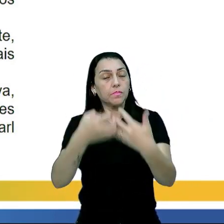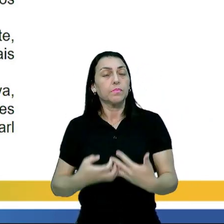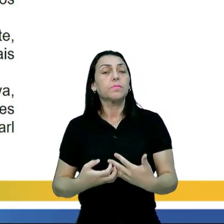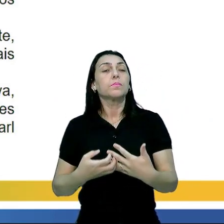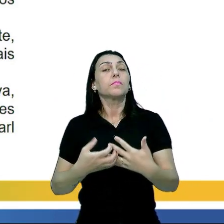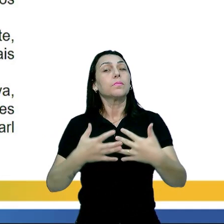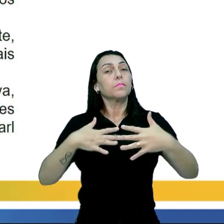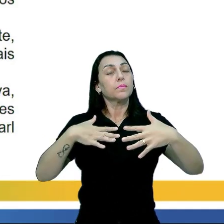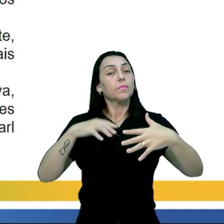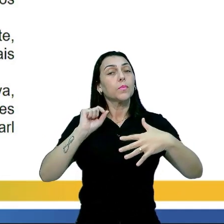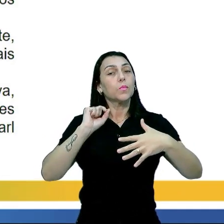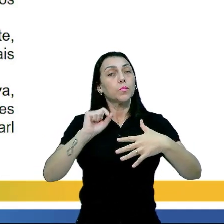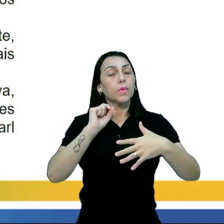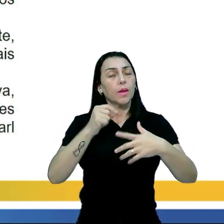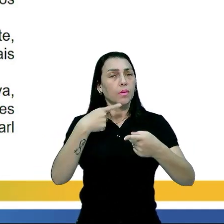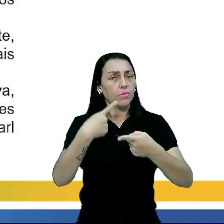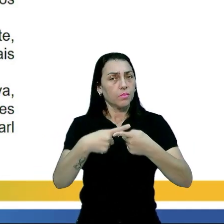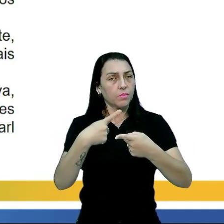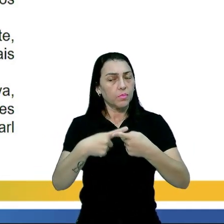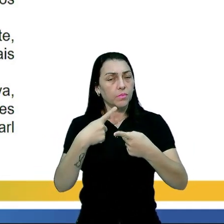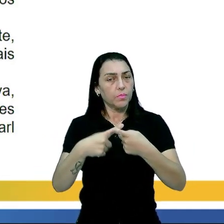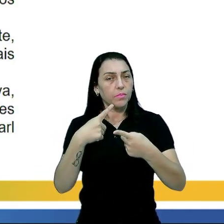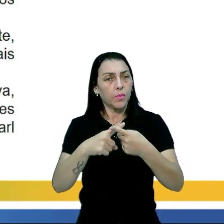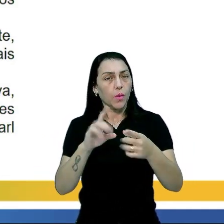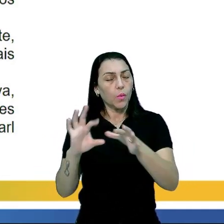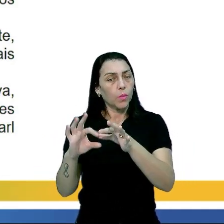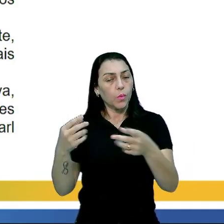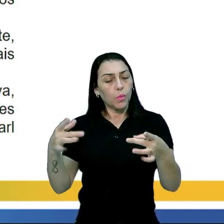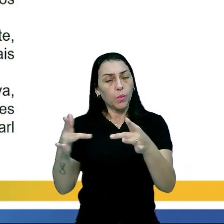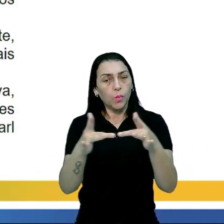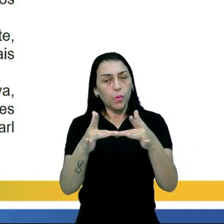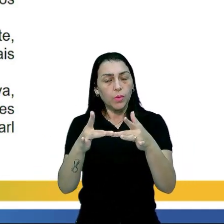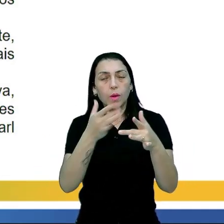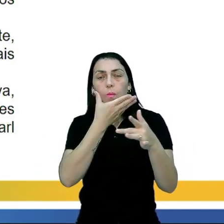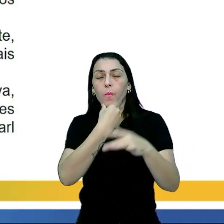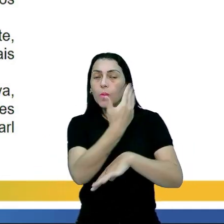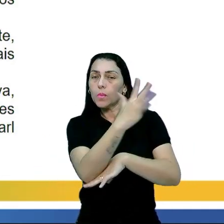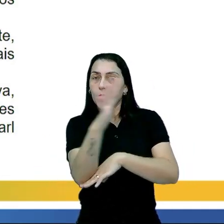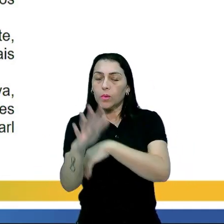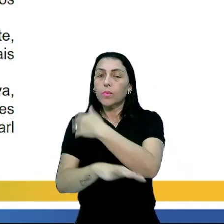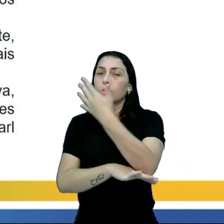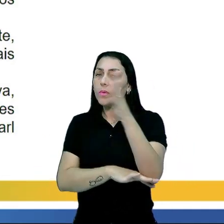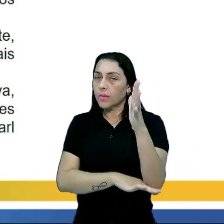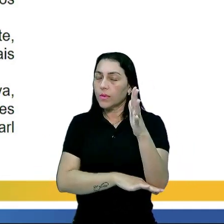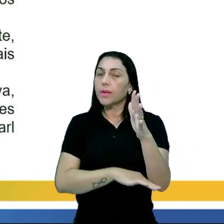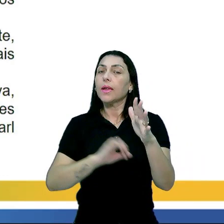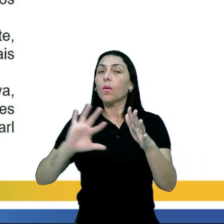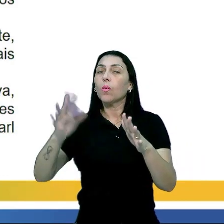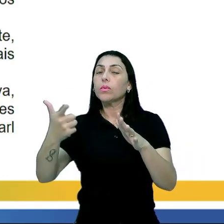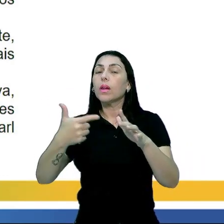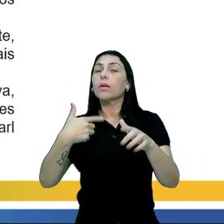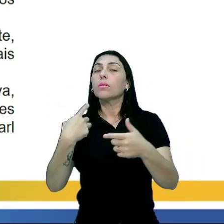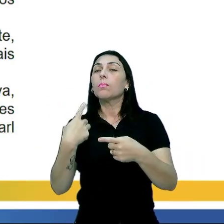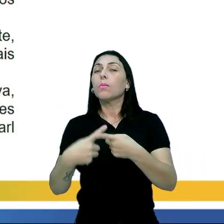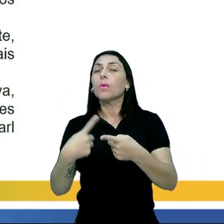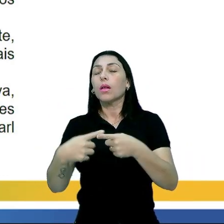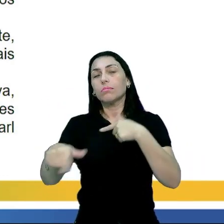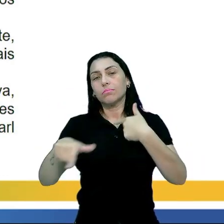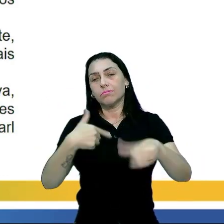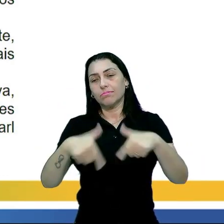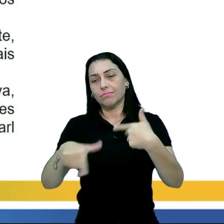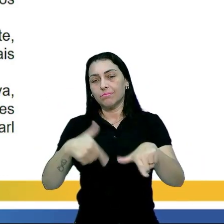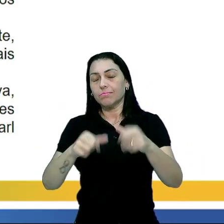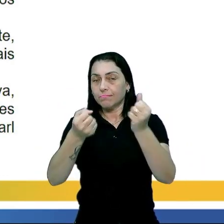essa dinâmica, né? Porque o contato do homem com a natureza que se dá através do trabalho. O trabalho,